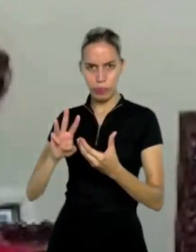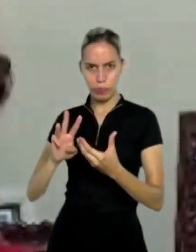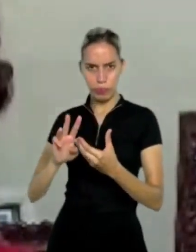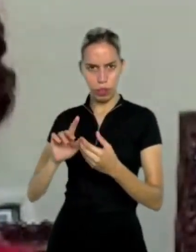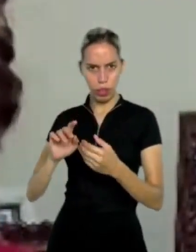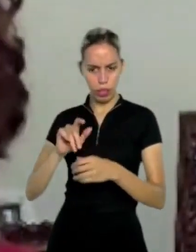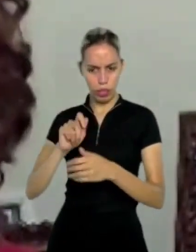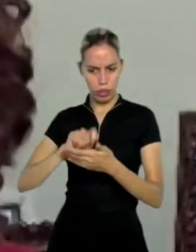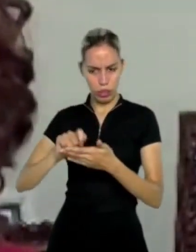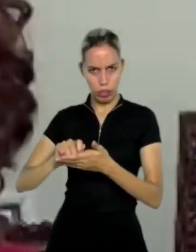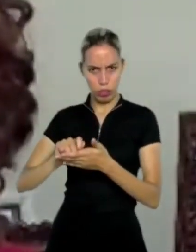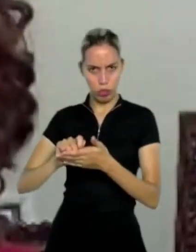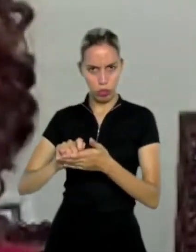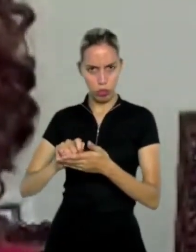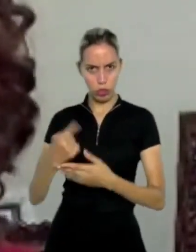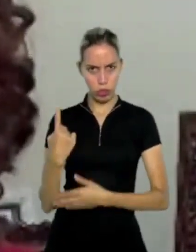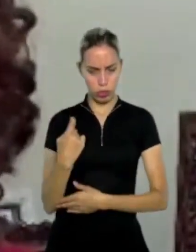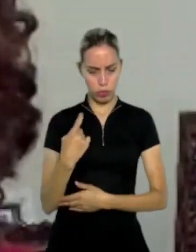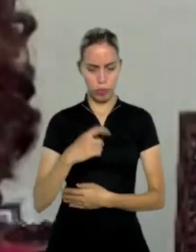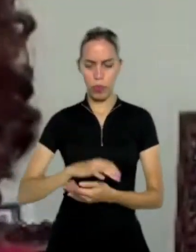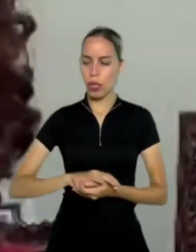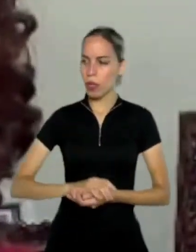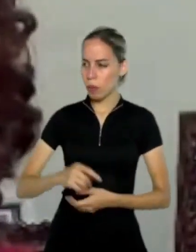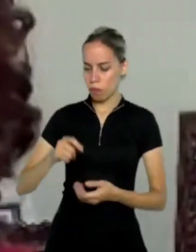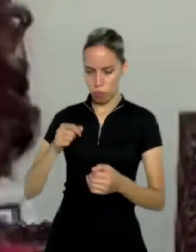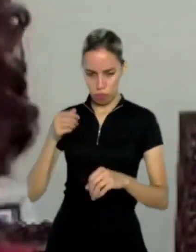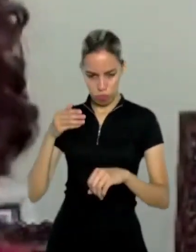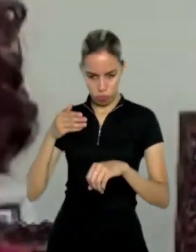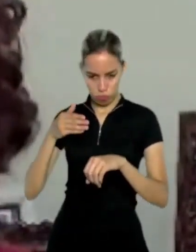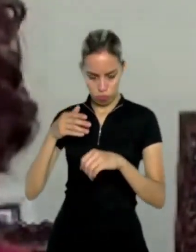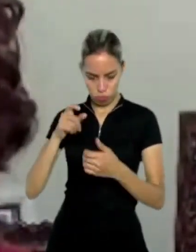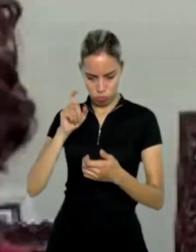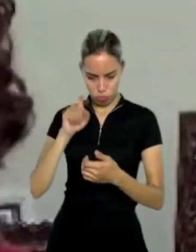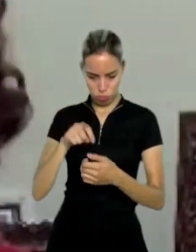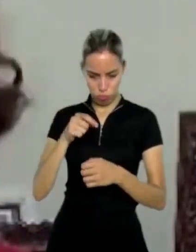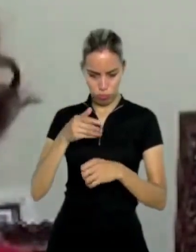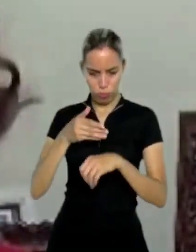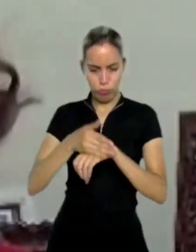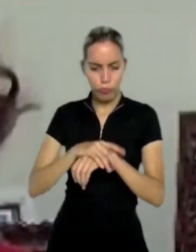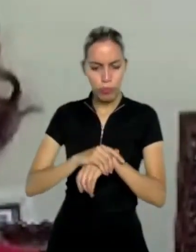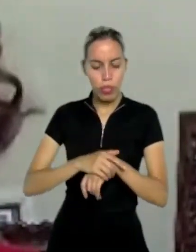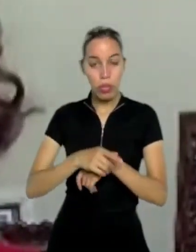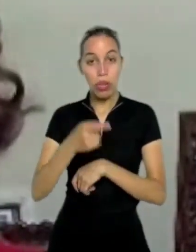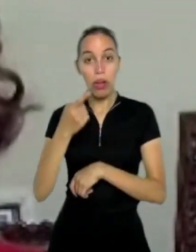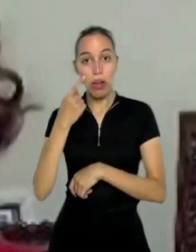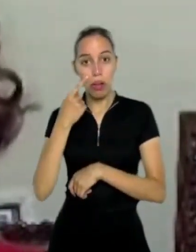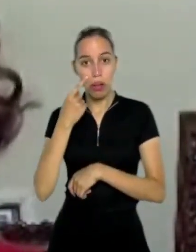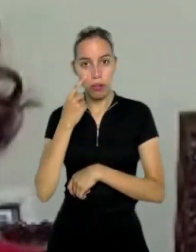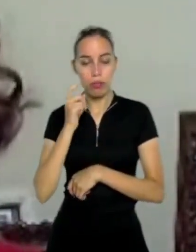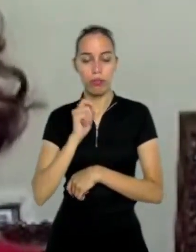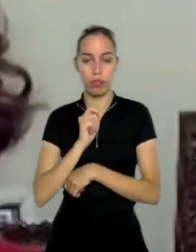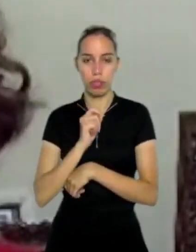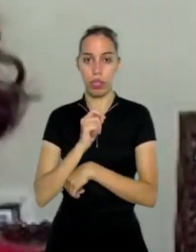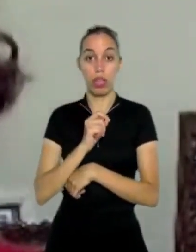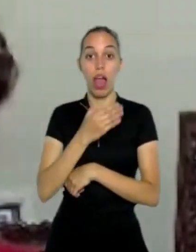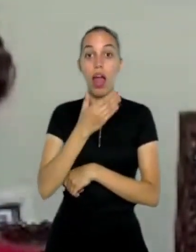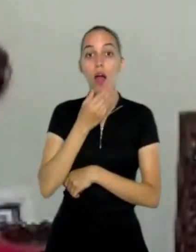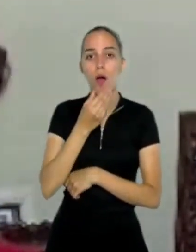nesse link e o organizador do grupo, que chama Roberto Ponciano, lá do